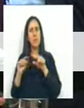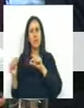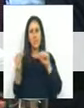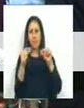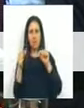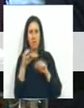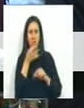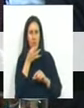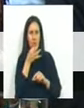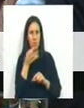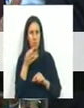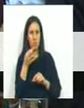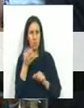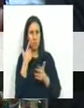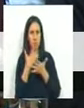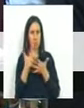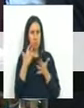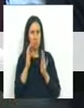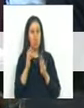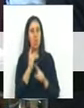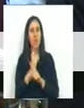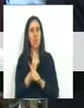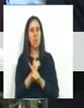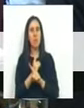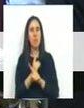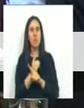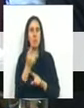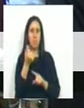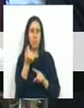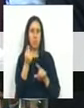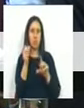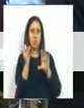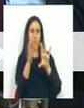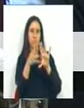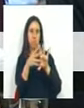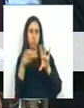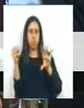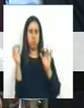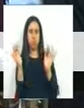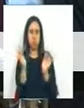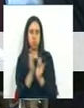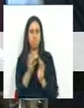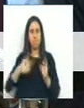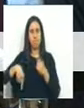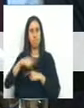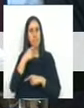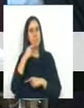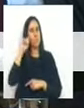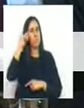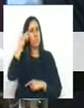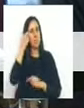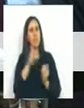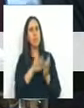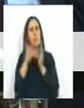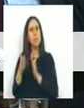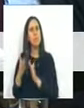de que fala, assume depois uma outra, para além da questão da saída gradual de depósitos, que todos percebemos é prejudicial, assume depois uma